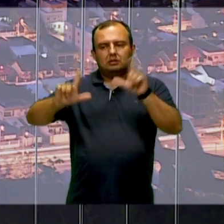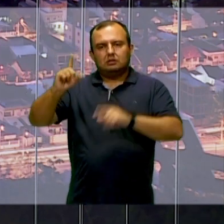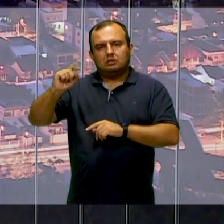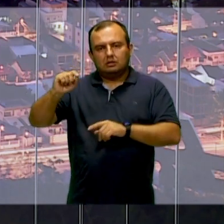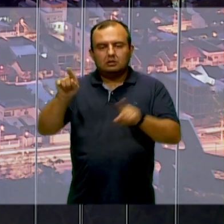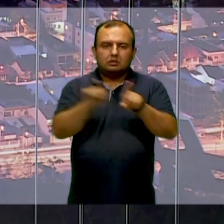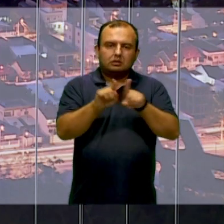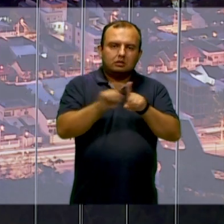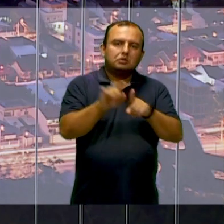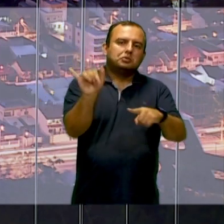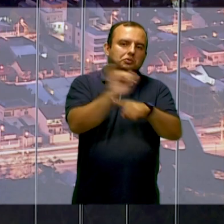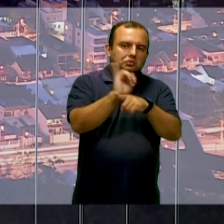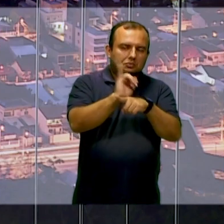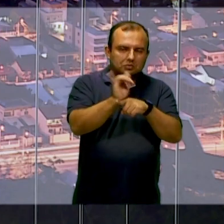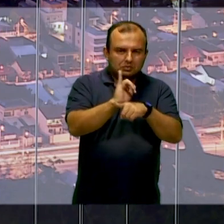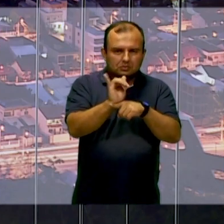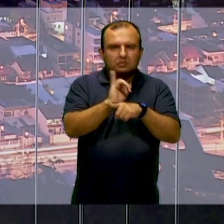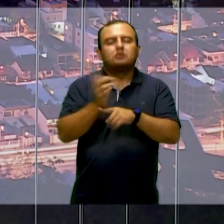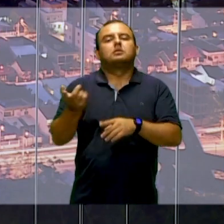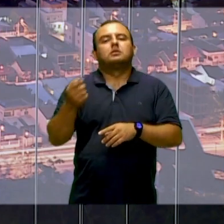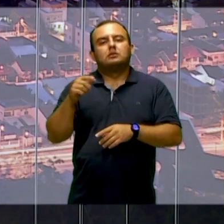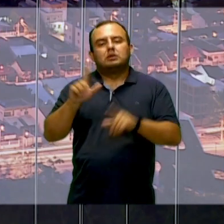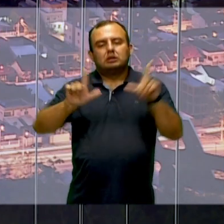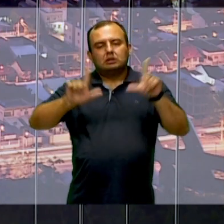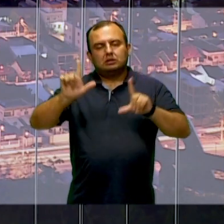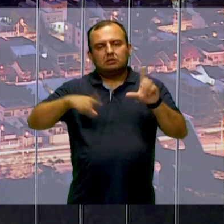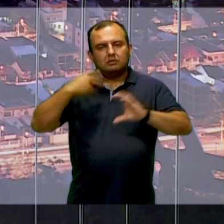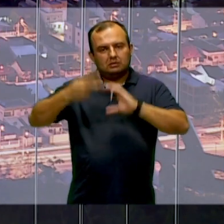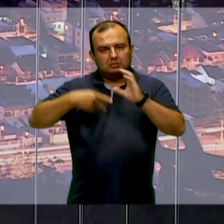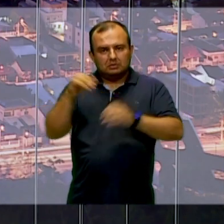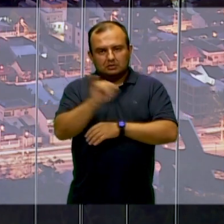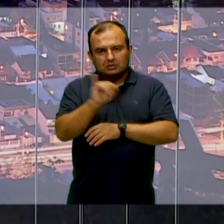e também no YouTube da TV Câmara